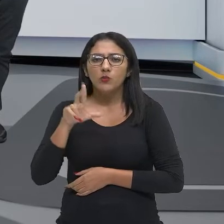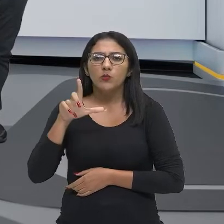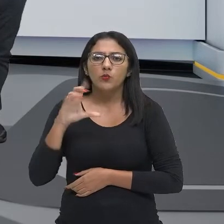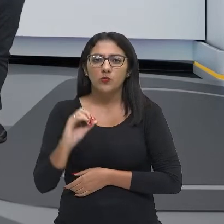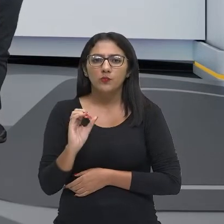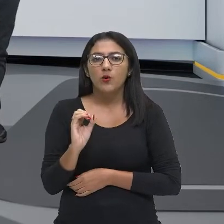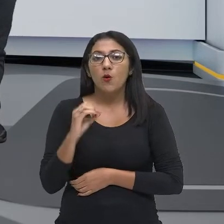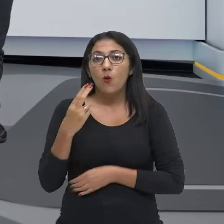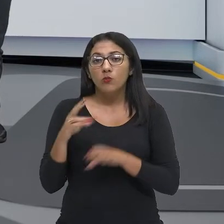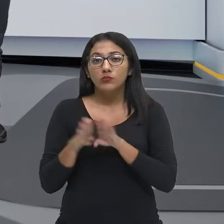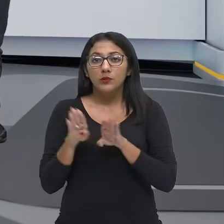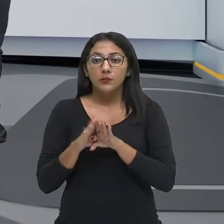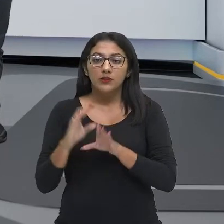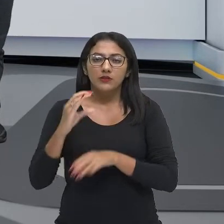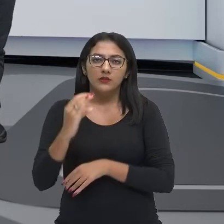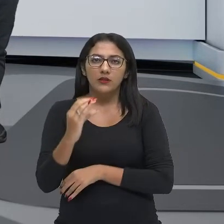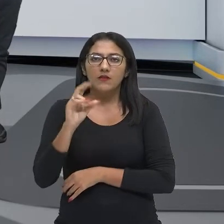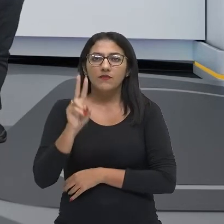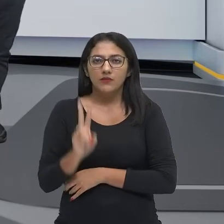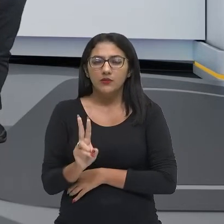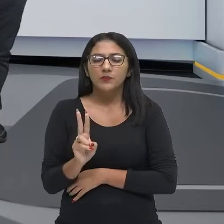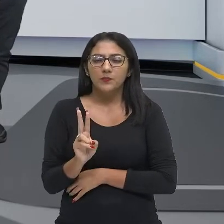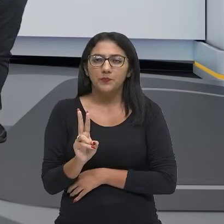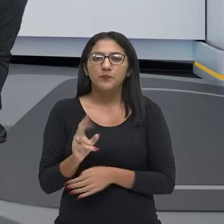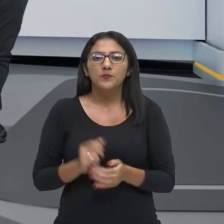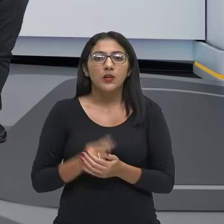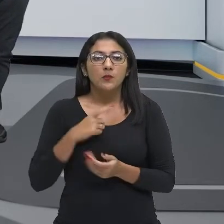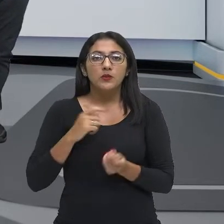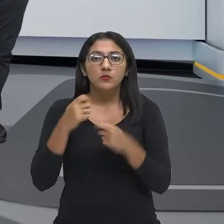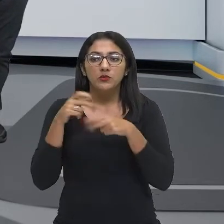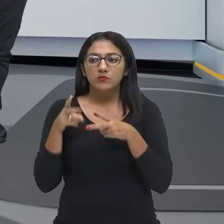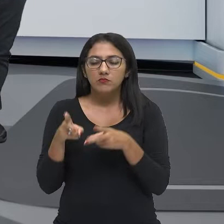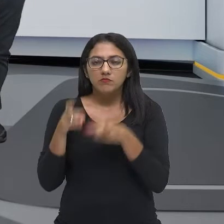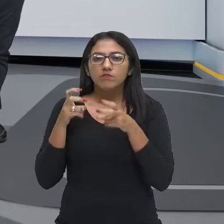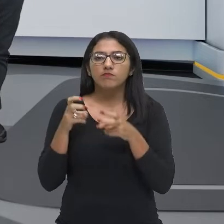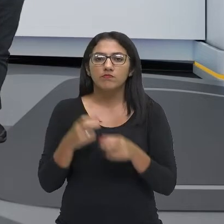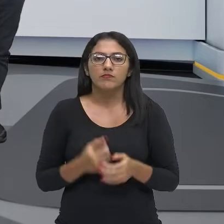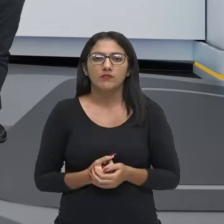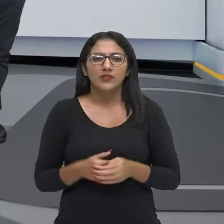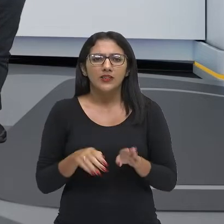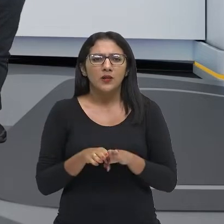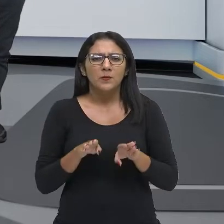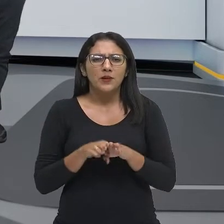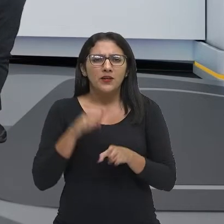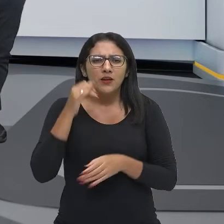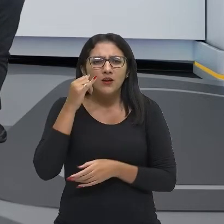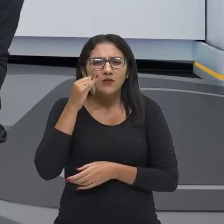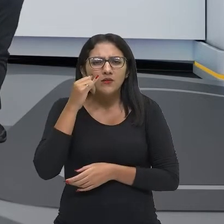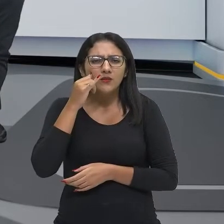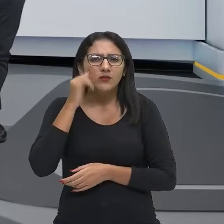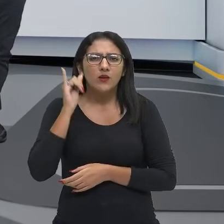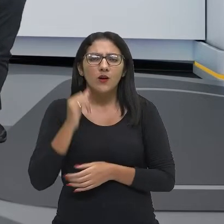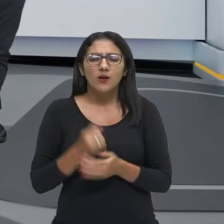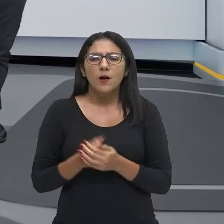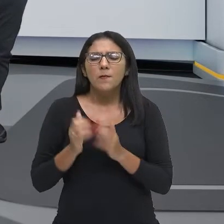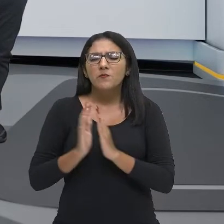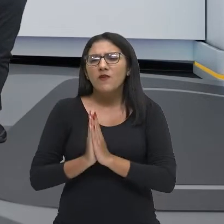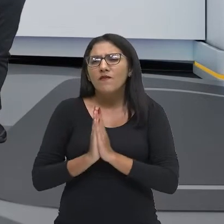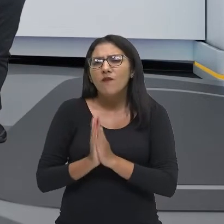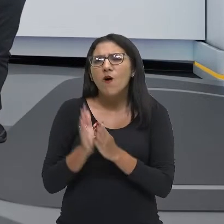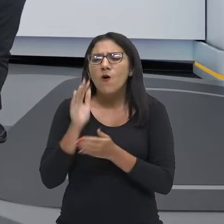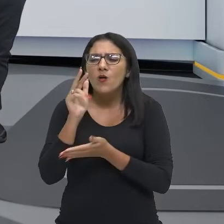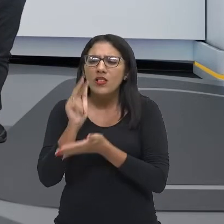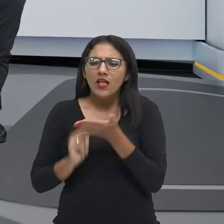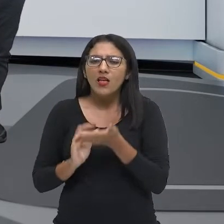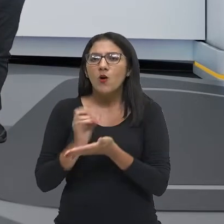abreviação dele, CV, para identificar o seu e-mail e evite colocar coisas como por favor, leia, olá,